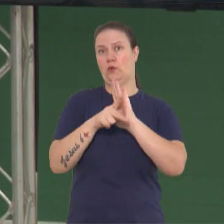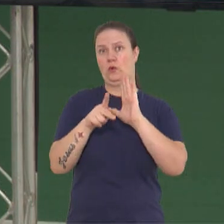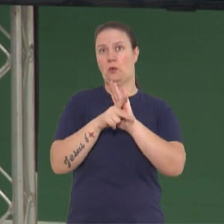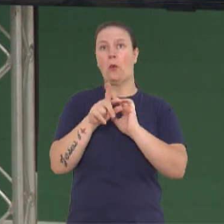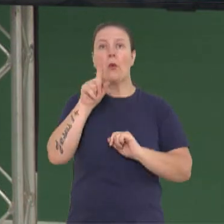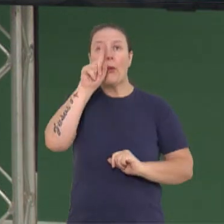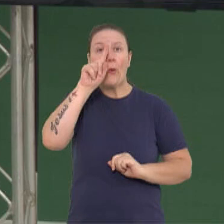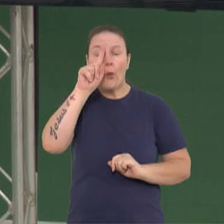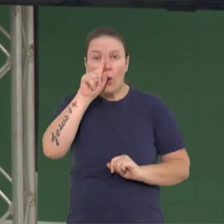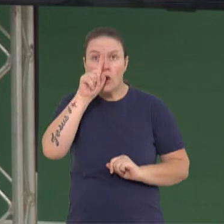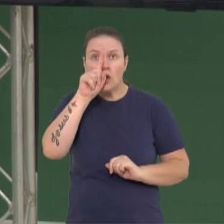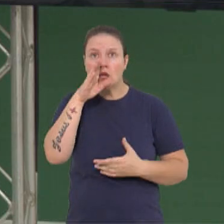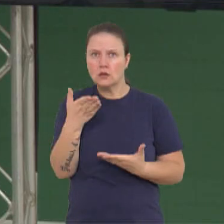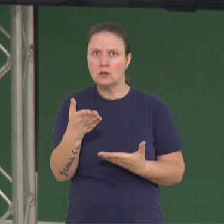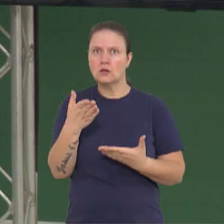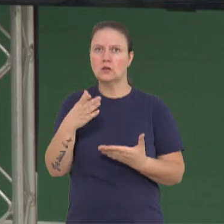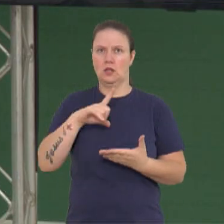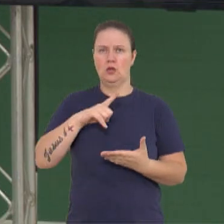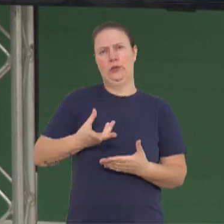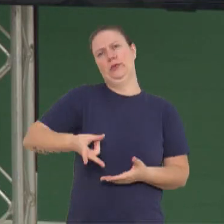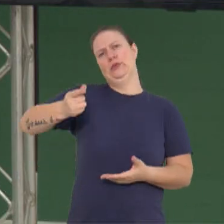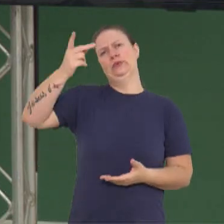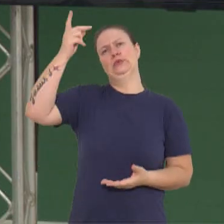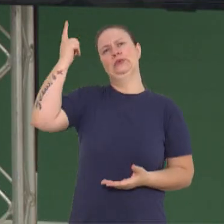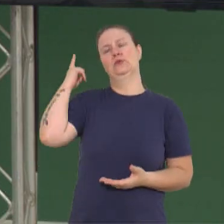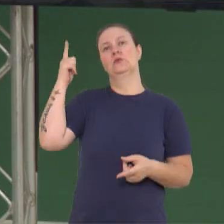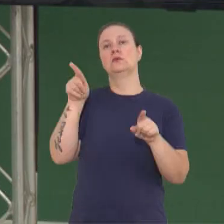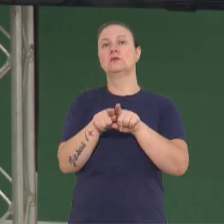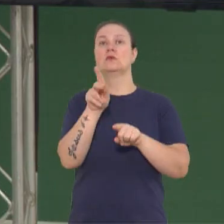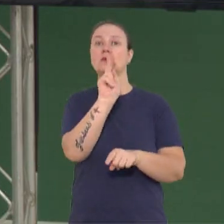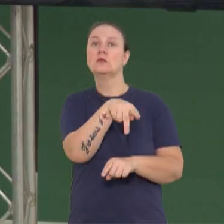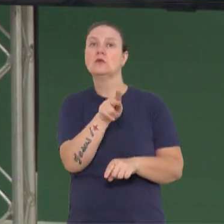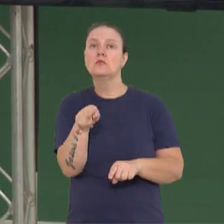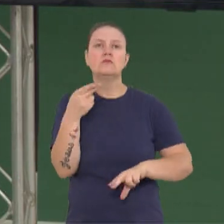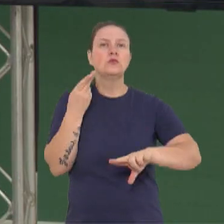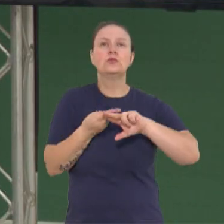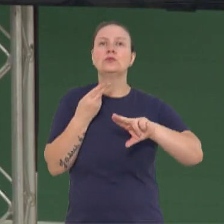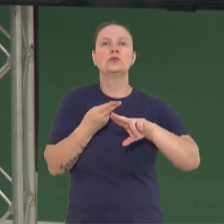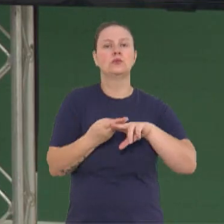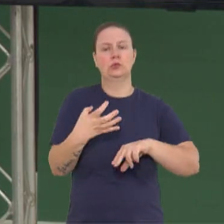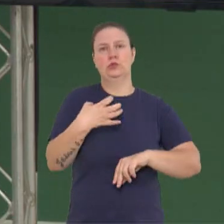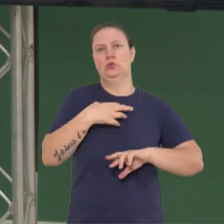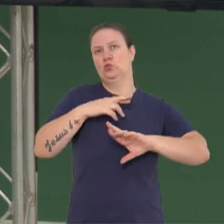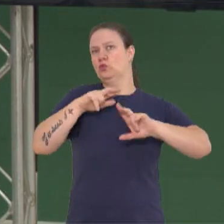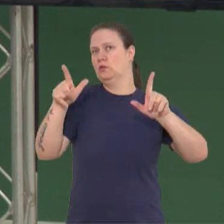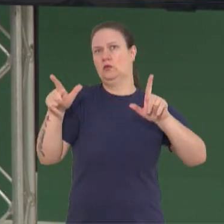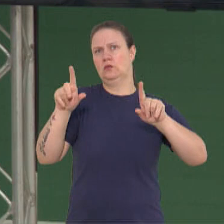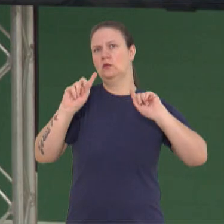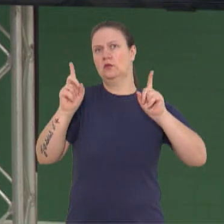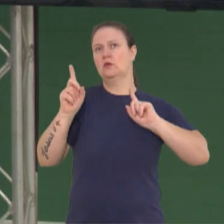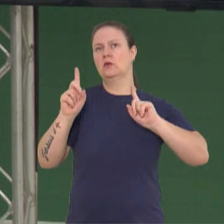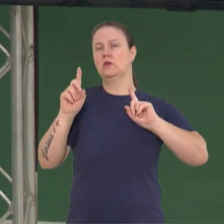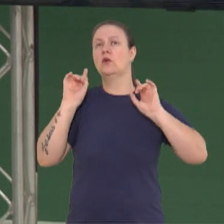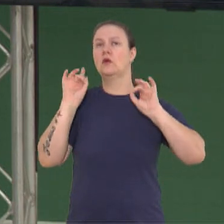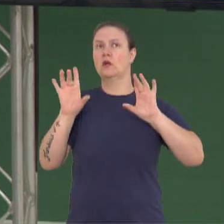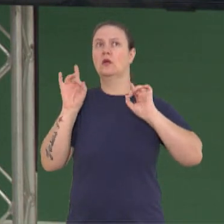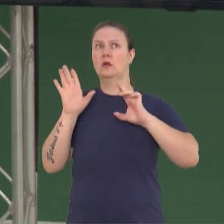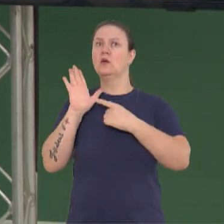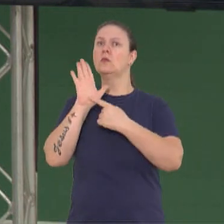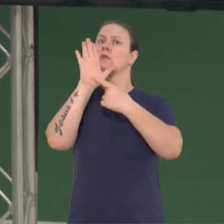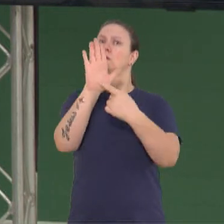mais especificamente do grego antigo. Tá? O professor não usou um estilo diferente aqui para causar impacto. Eu